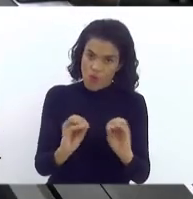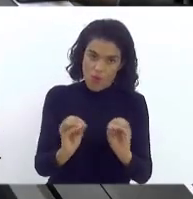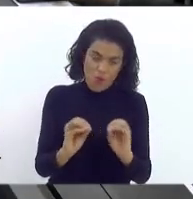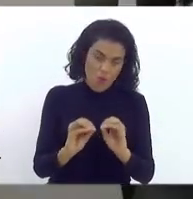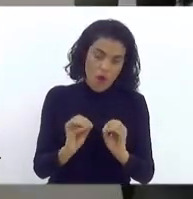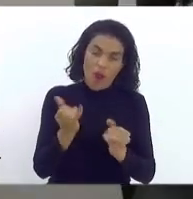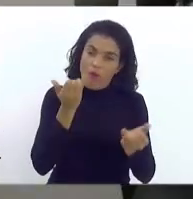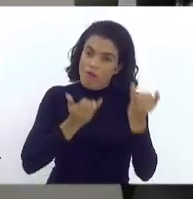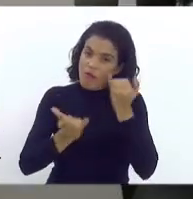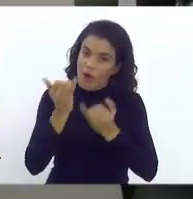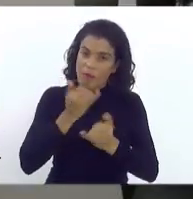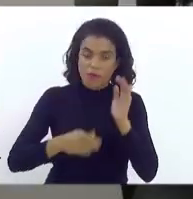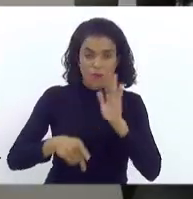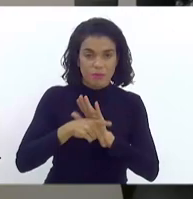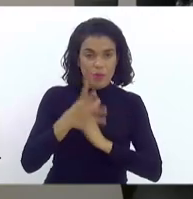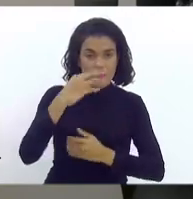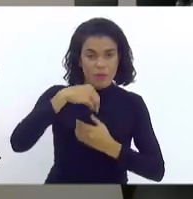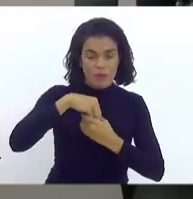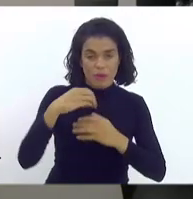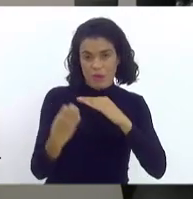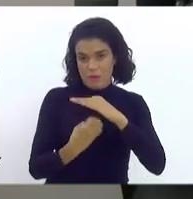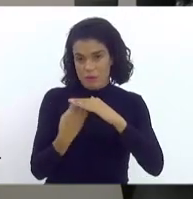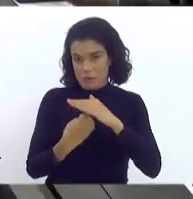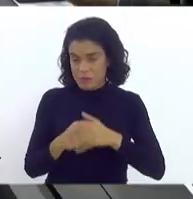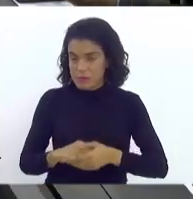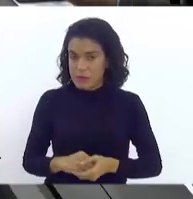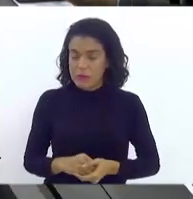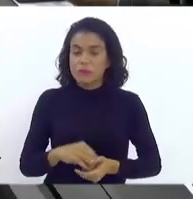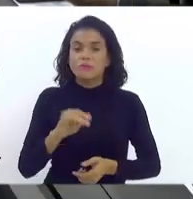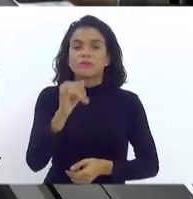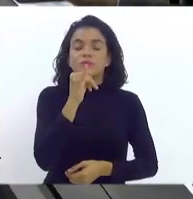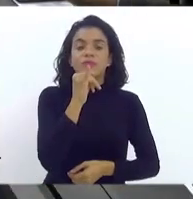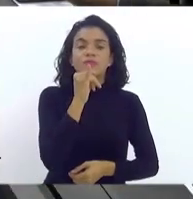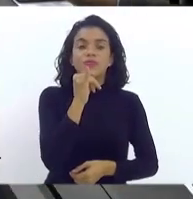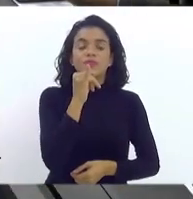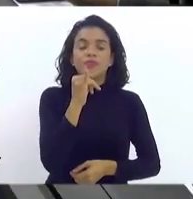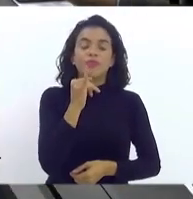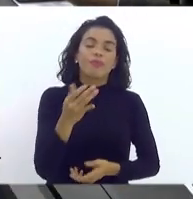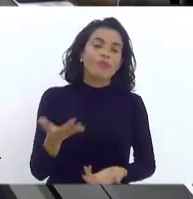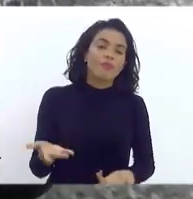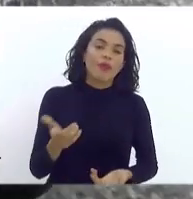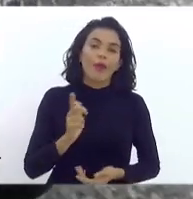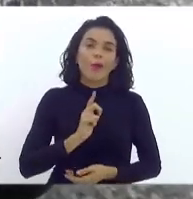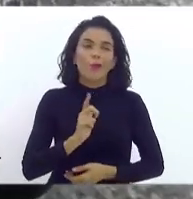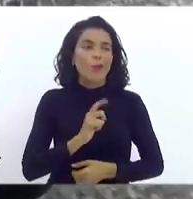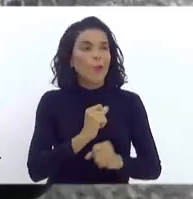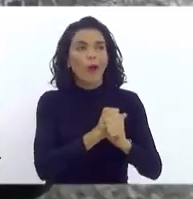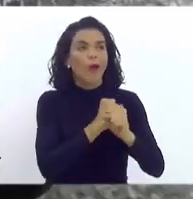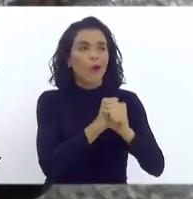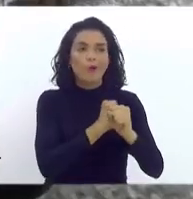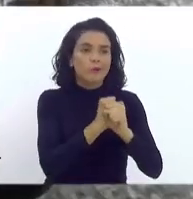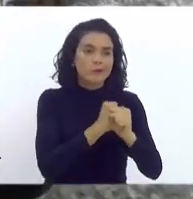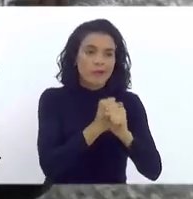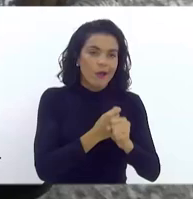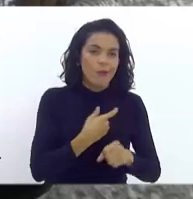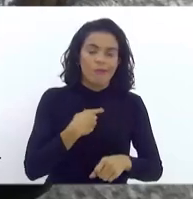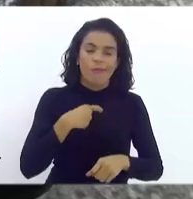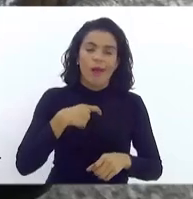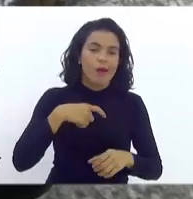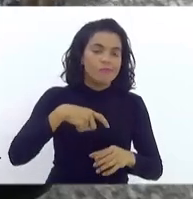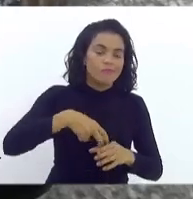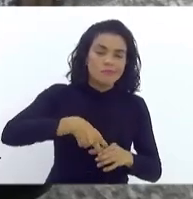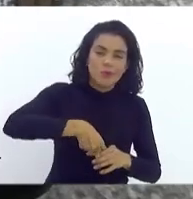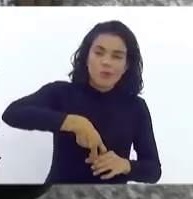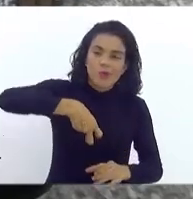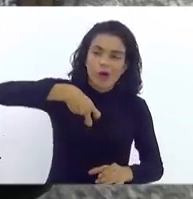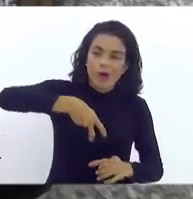um processo interno da companhia. Então, quer dizer, como é que... Eu tenho uma pequena construtora para fazer escavação, que